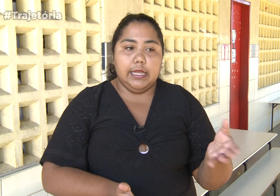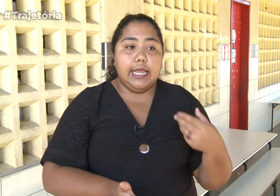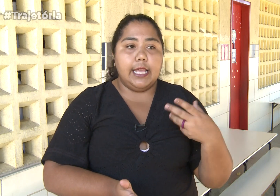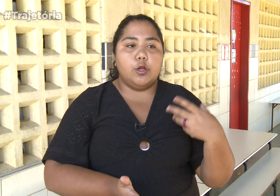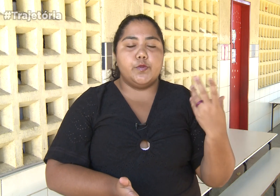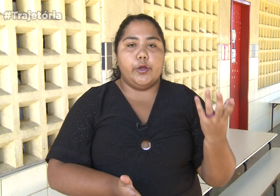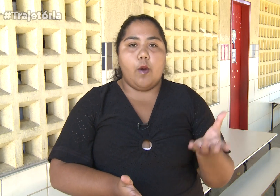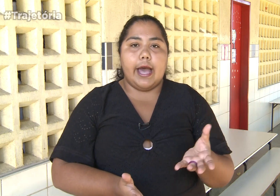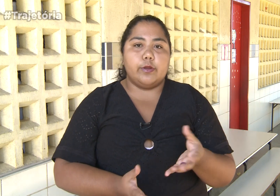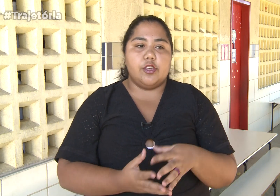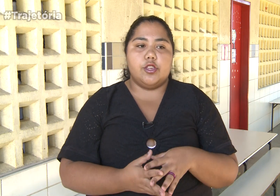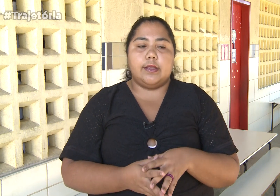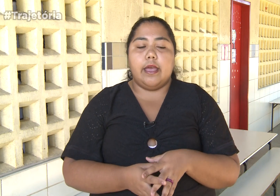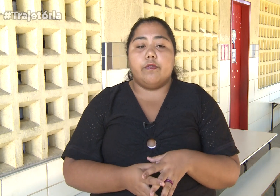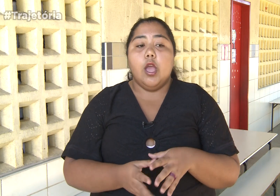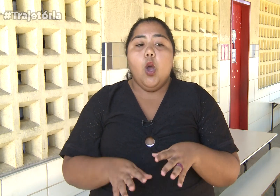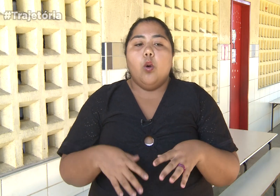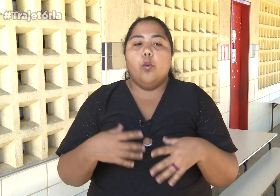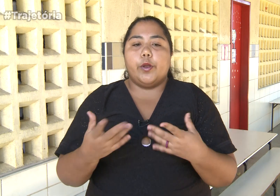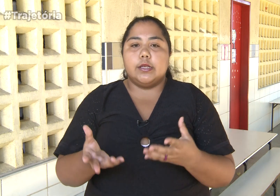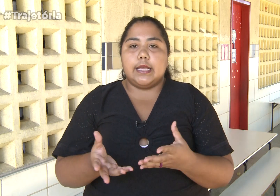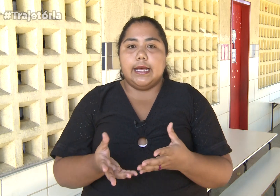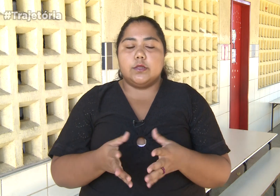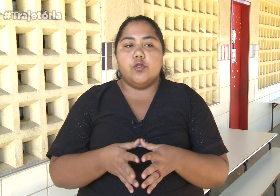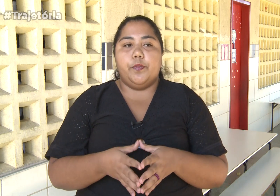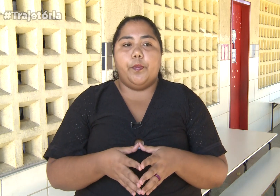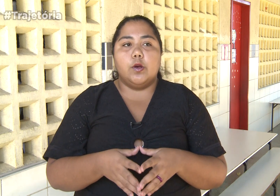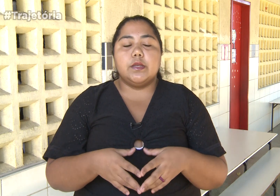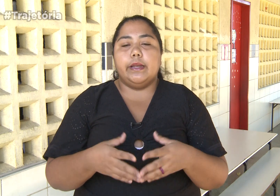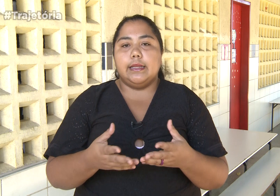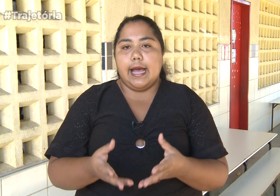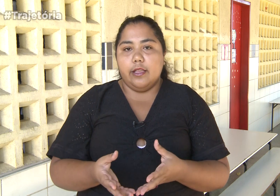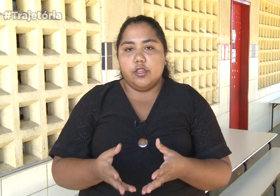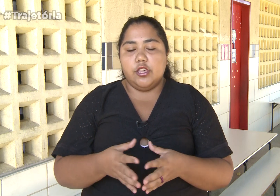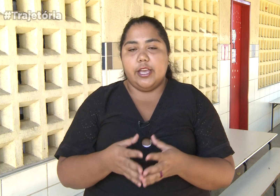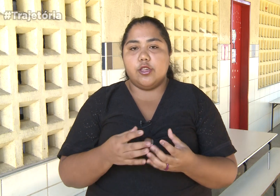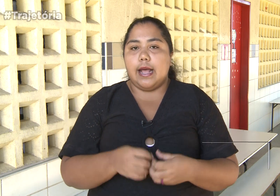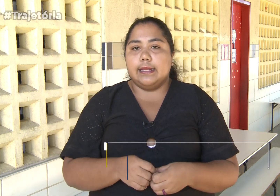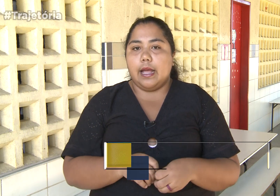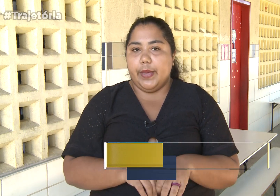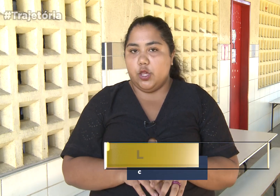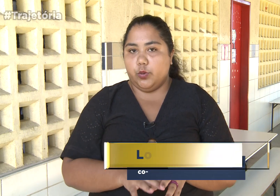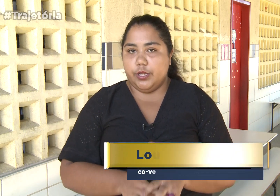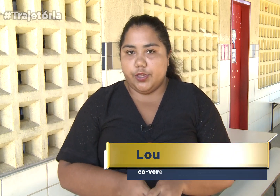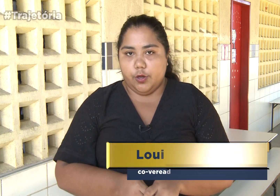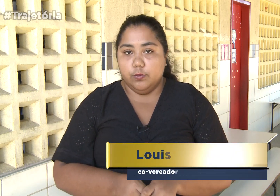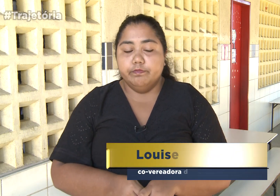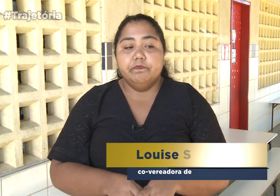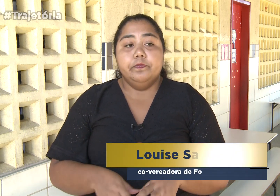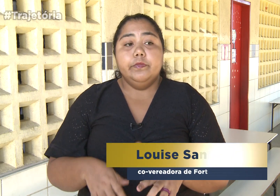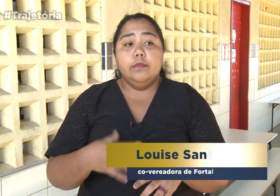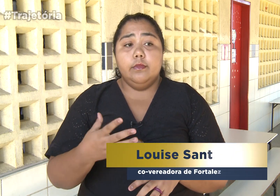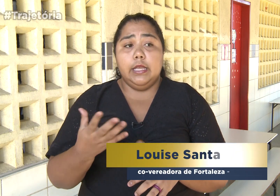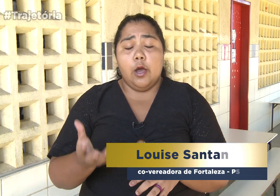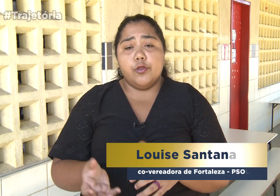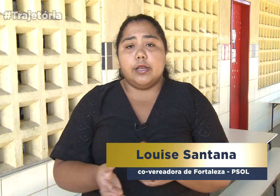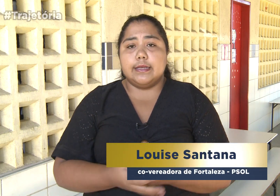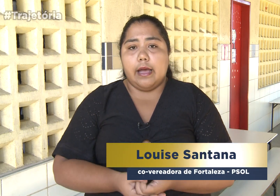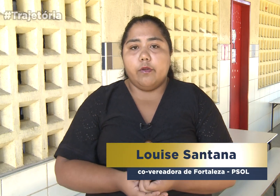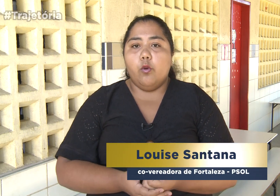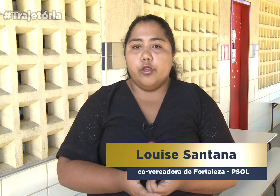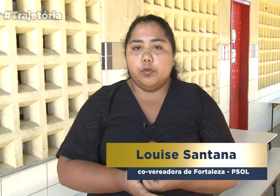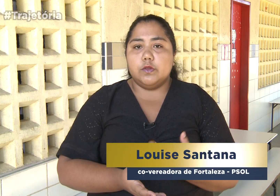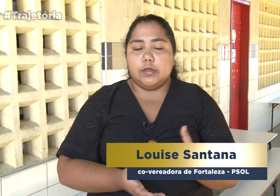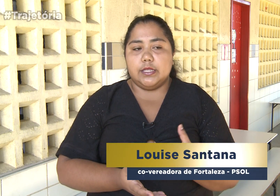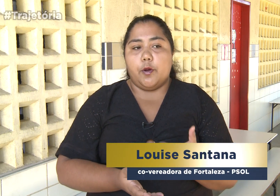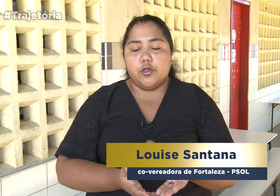ficava ali. E em 2004 a gente teve um processo de possibilidade de retirada da meia estudantil. E eu